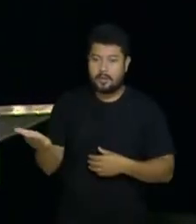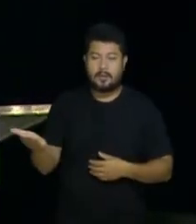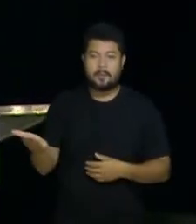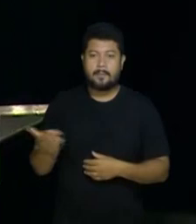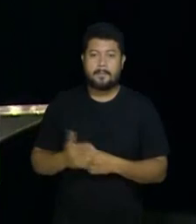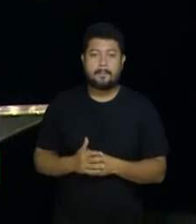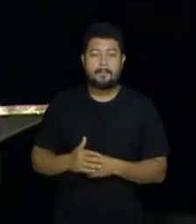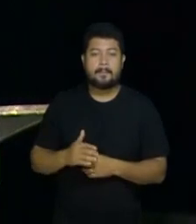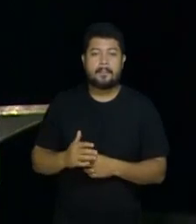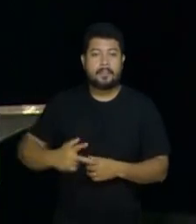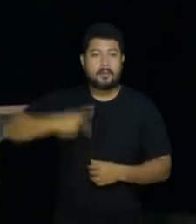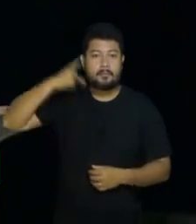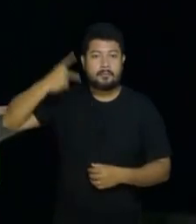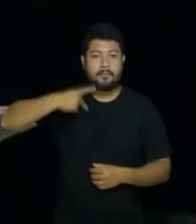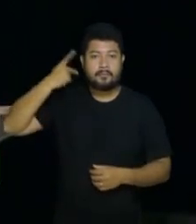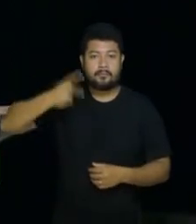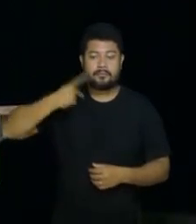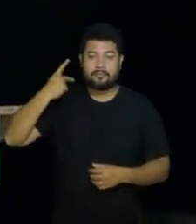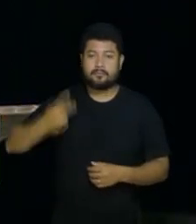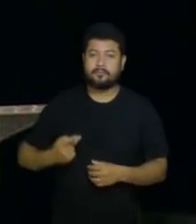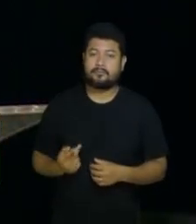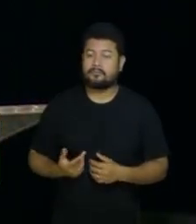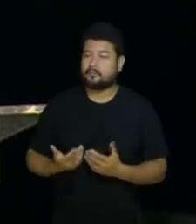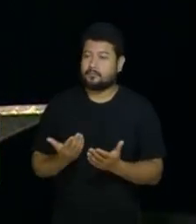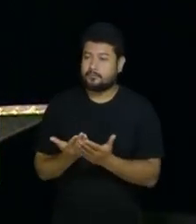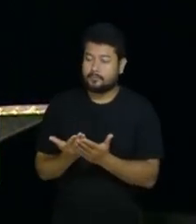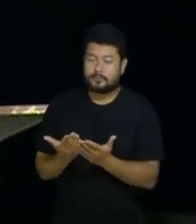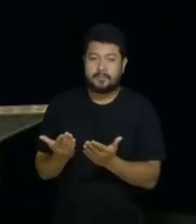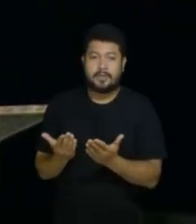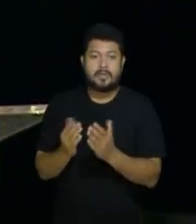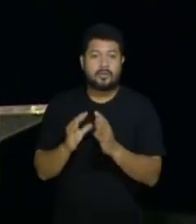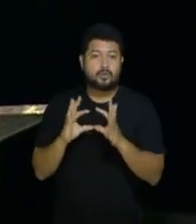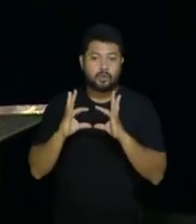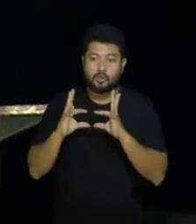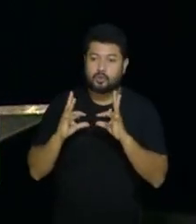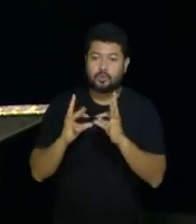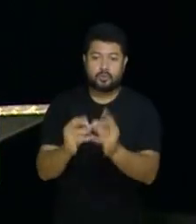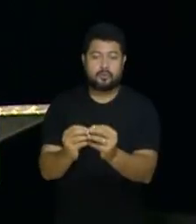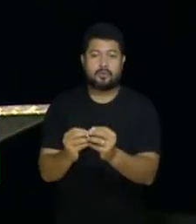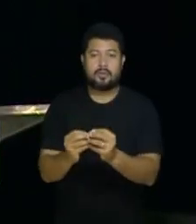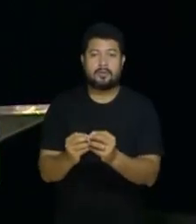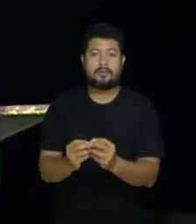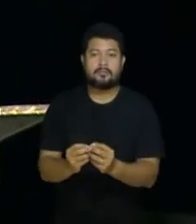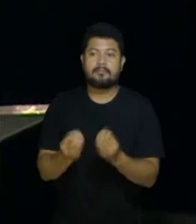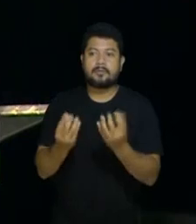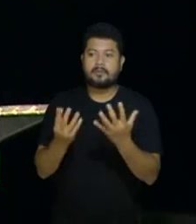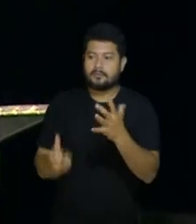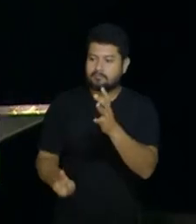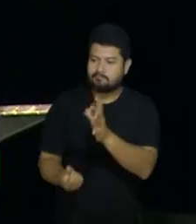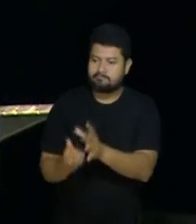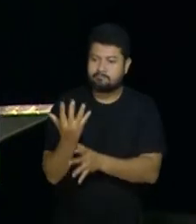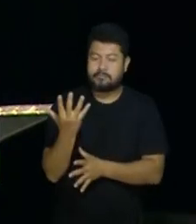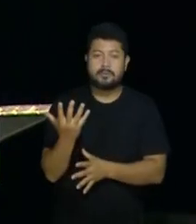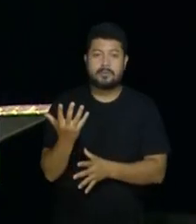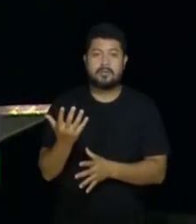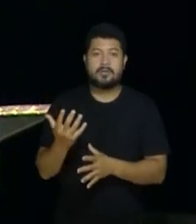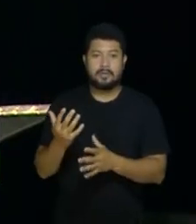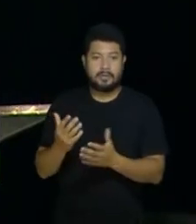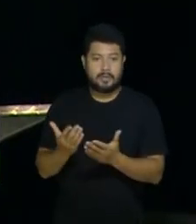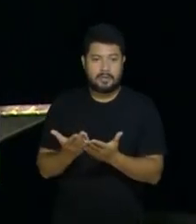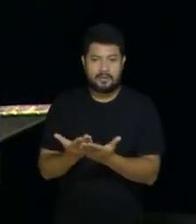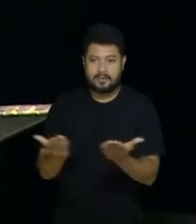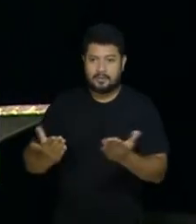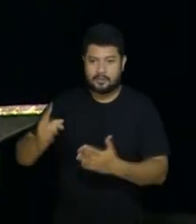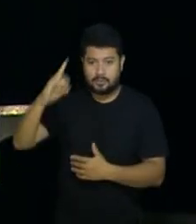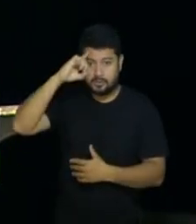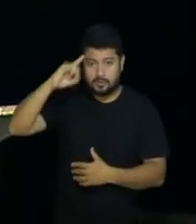do Parlamento na sua plenitude, na sua totalidade, na construção desses dias de trabalho, mais